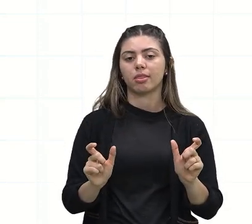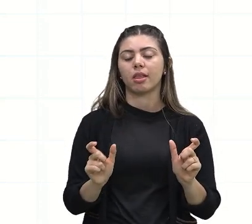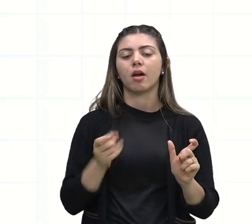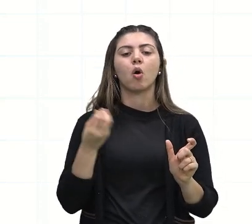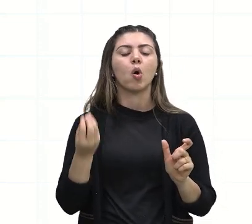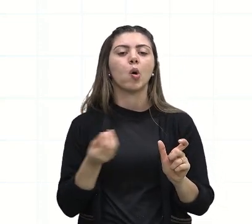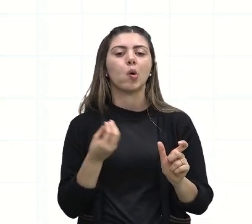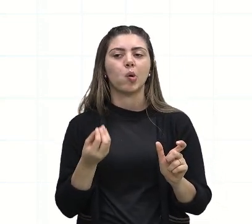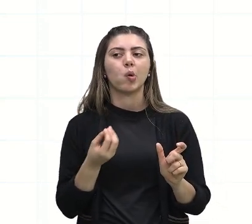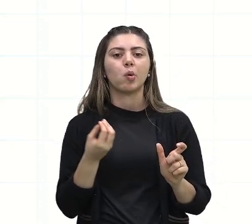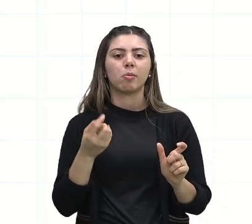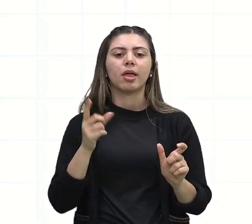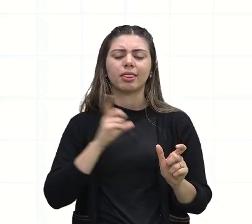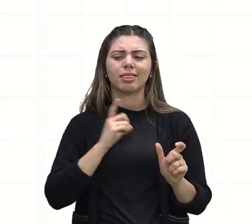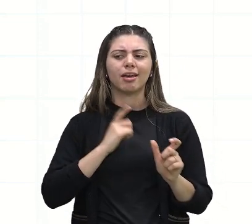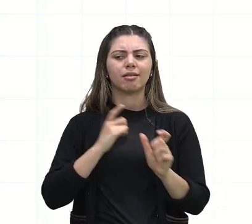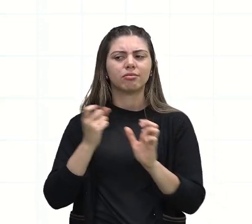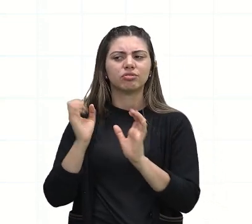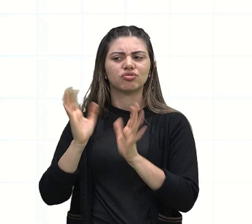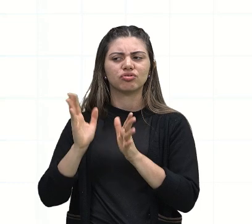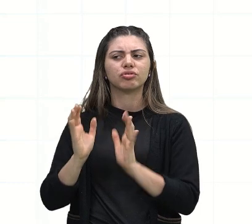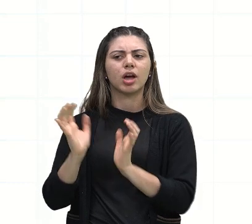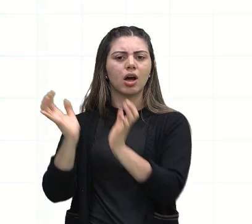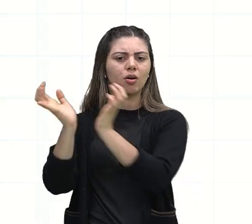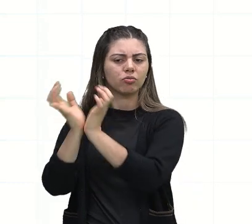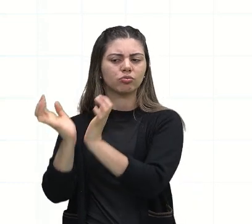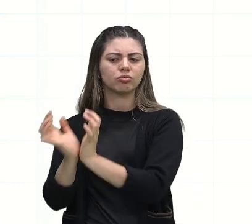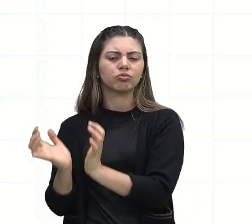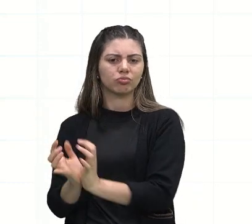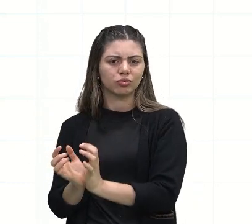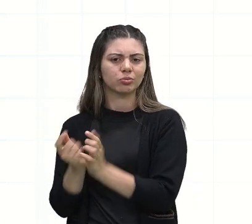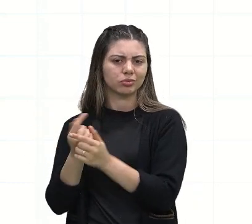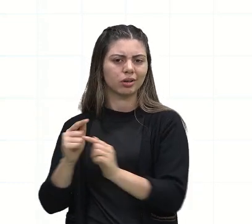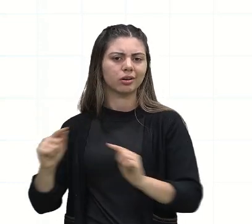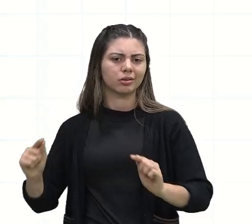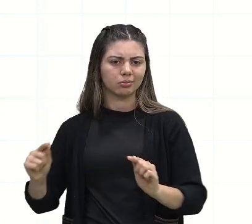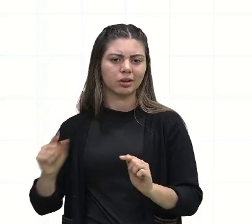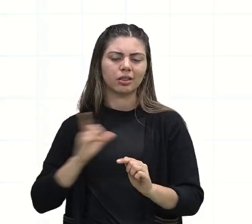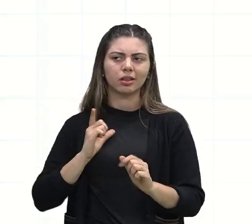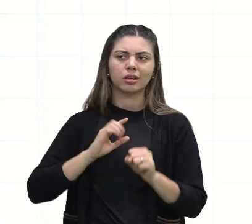estão classificadas, né? Elas têm uma classificação, né? Tem os